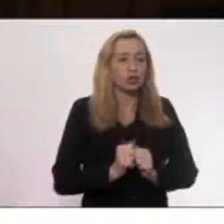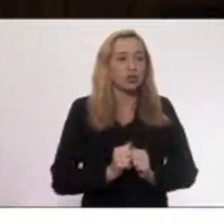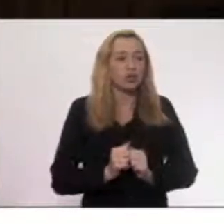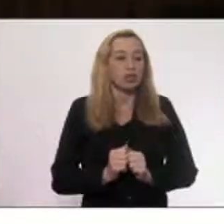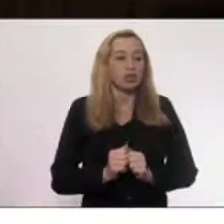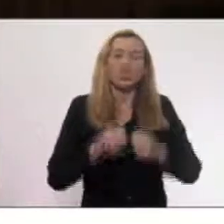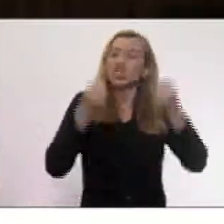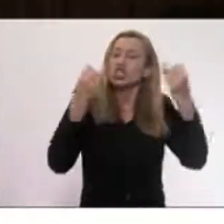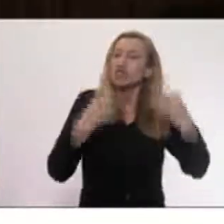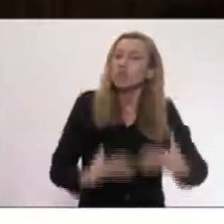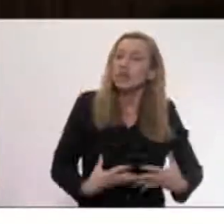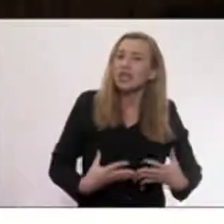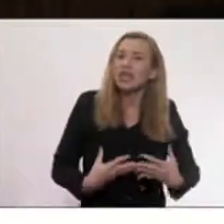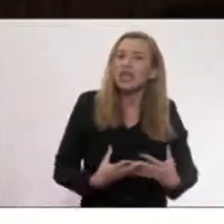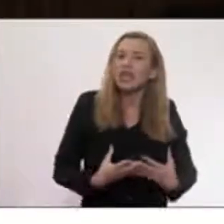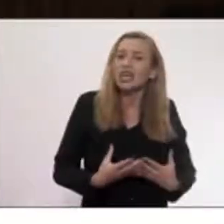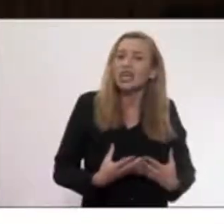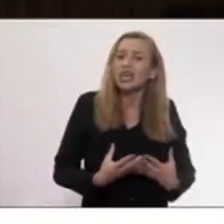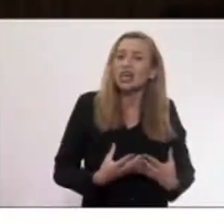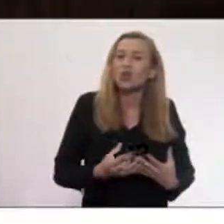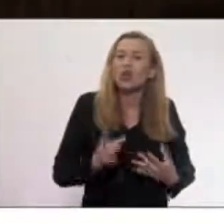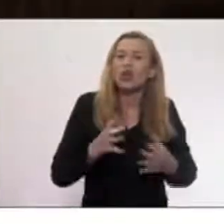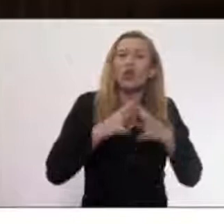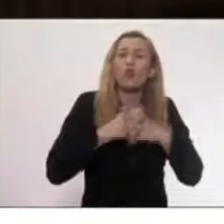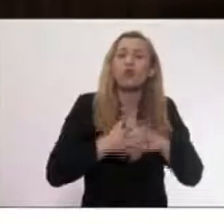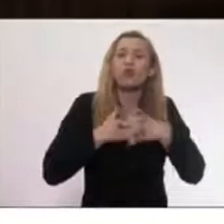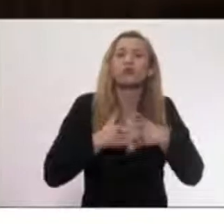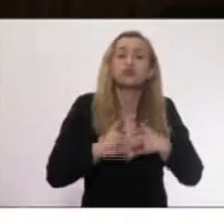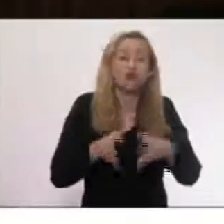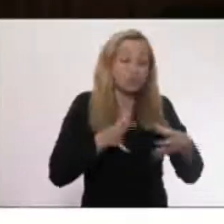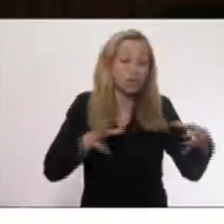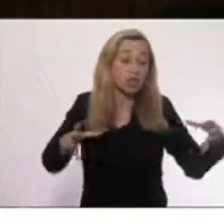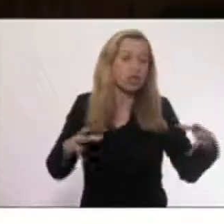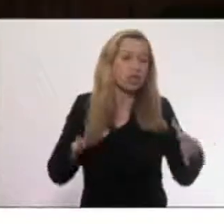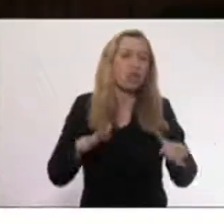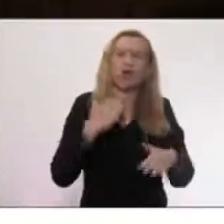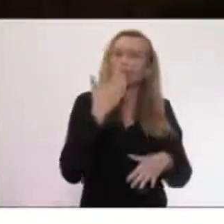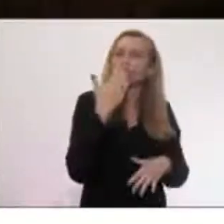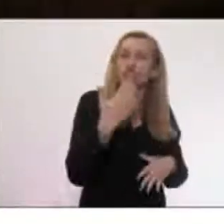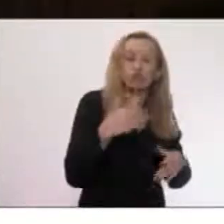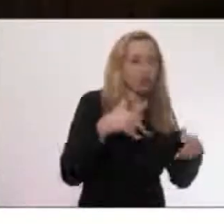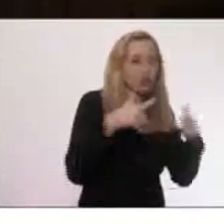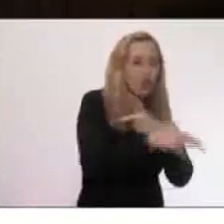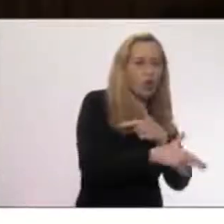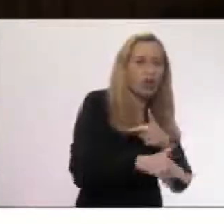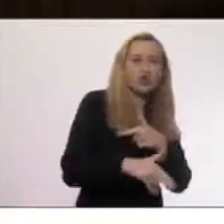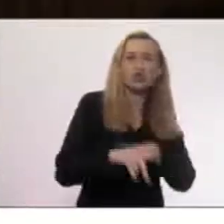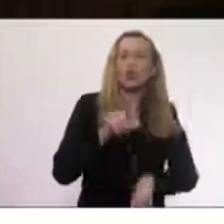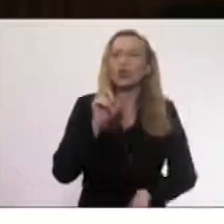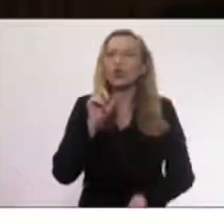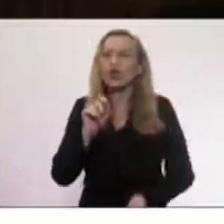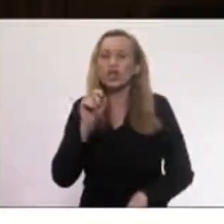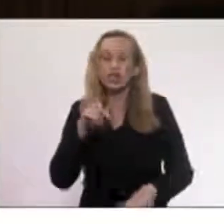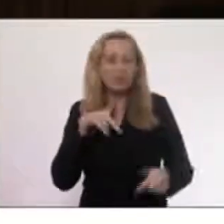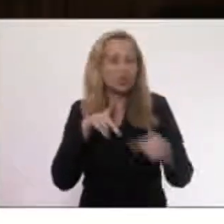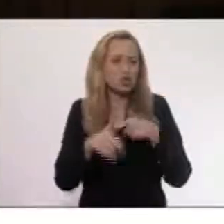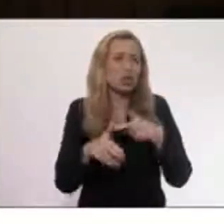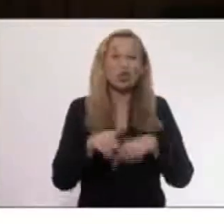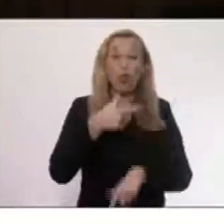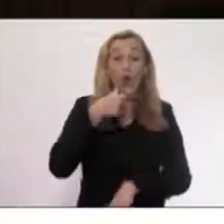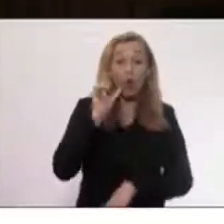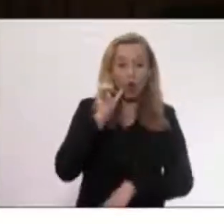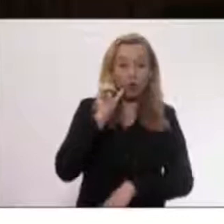explicar um pouco o que tem sido essa grande confusão de qual é o tipo de corte, o que está sendo afetado.